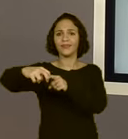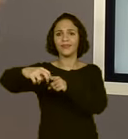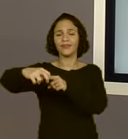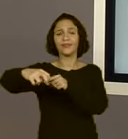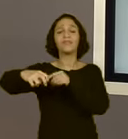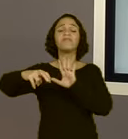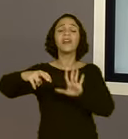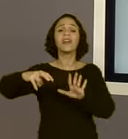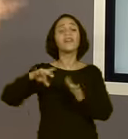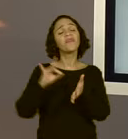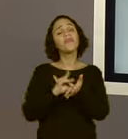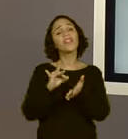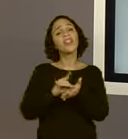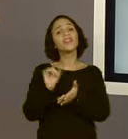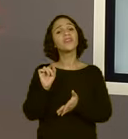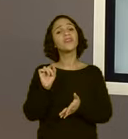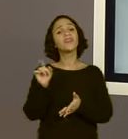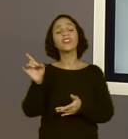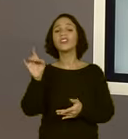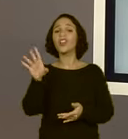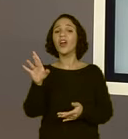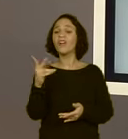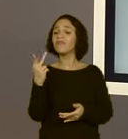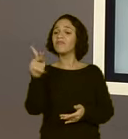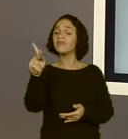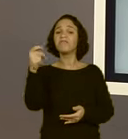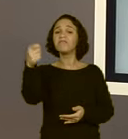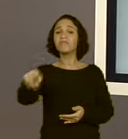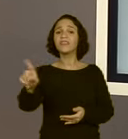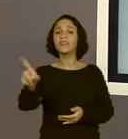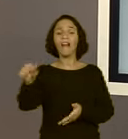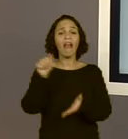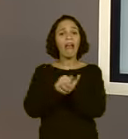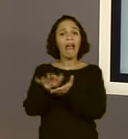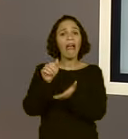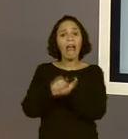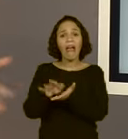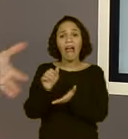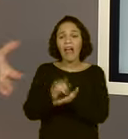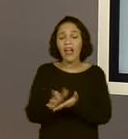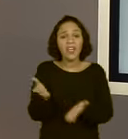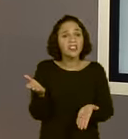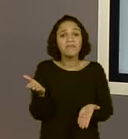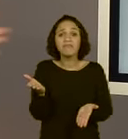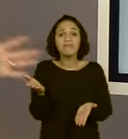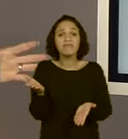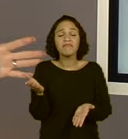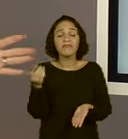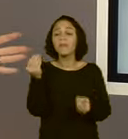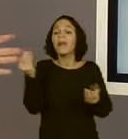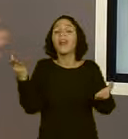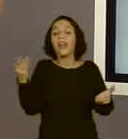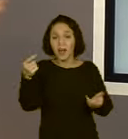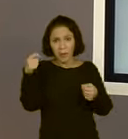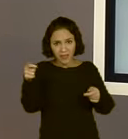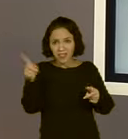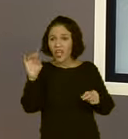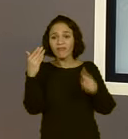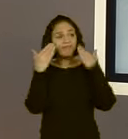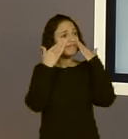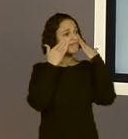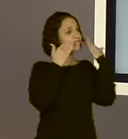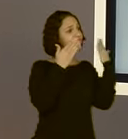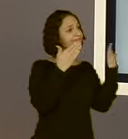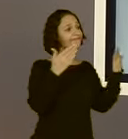na verdade, para atender a valores que não eram dele. Ele estava gastando mais do que ele podia para realizar aquele sonho